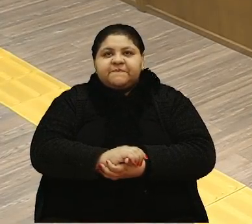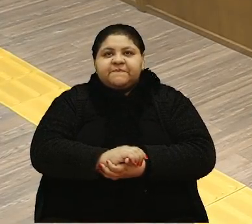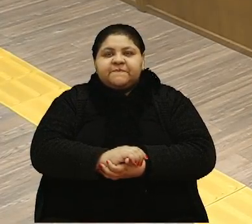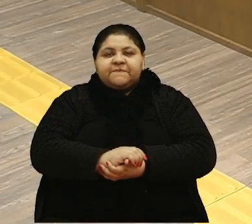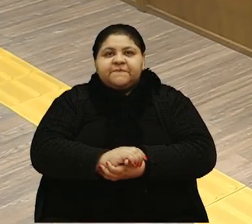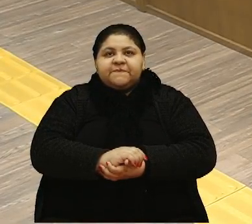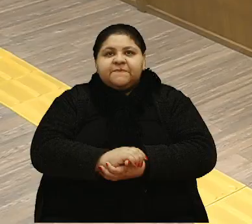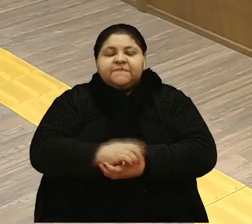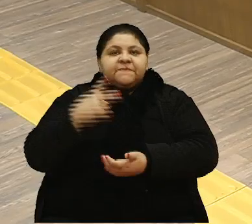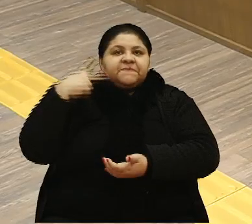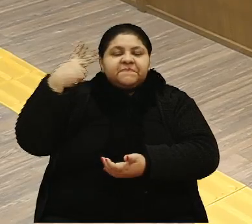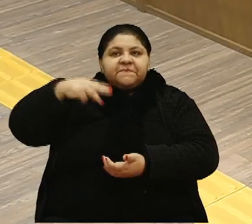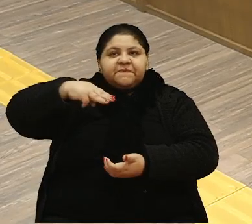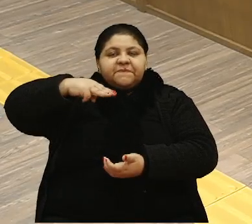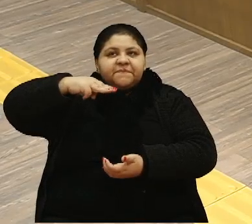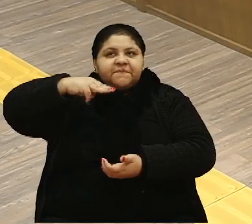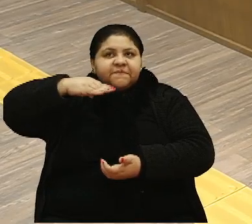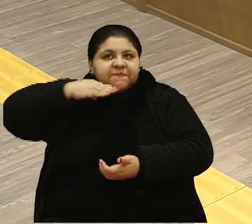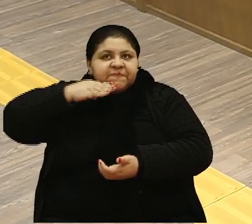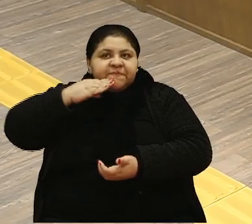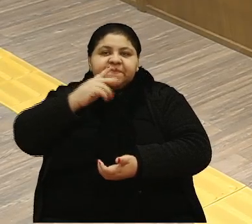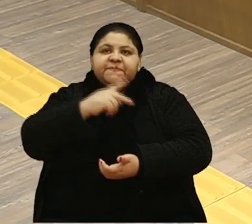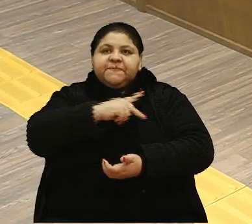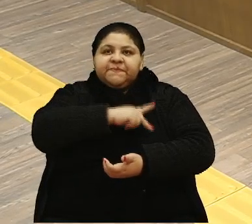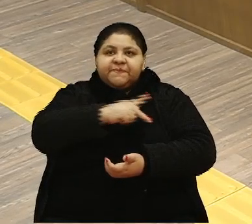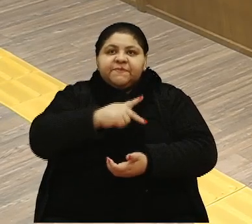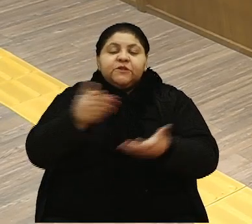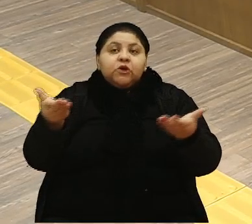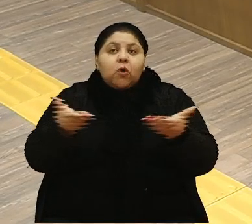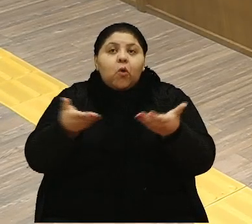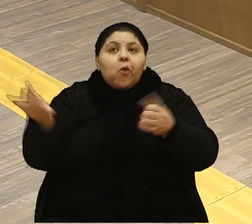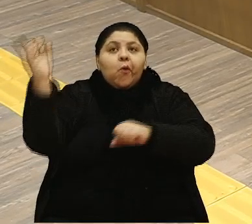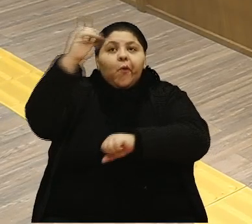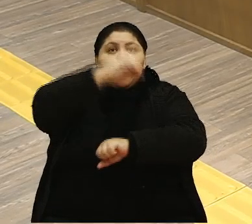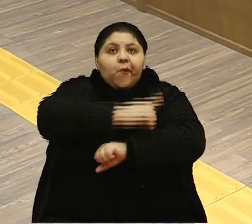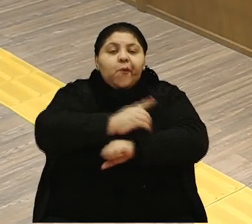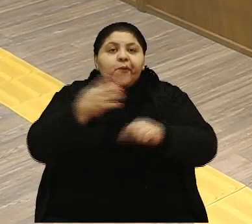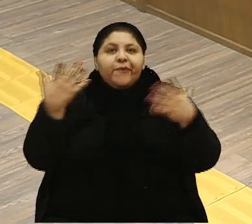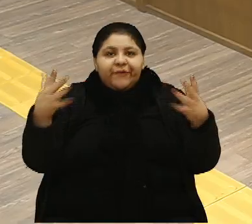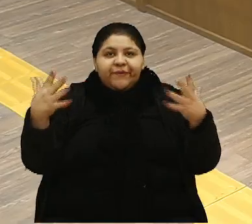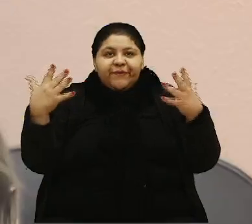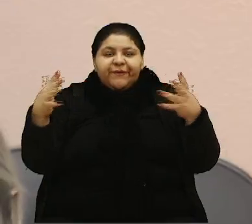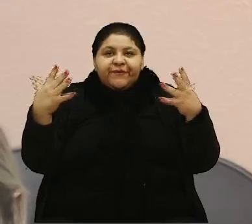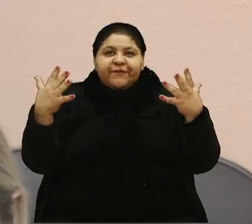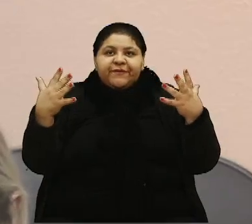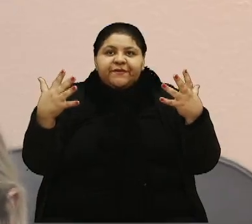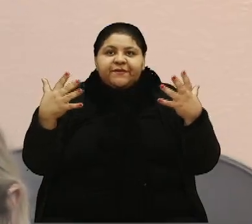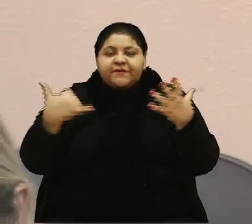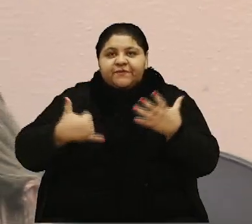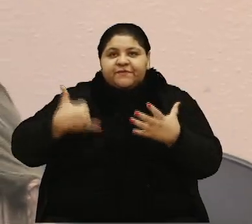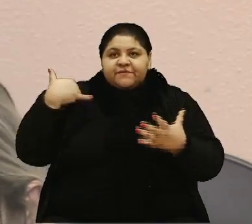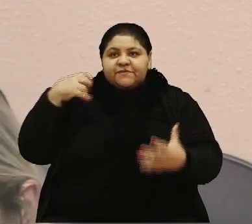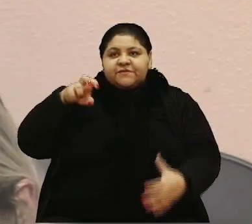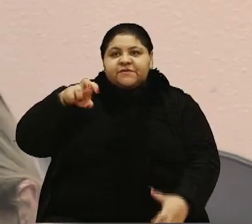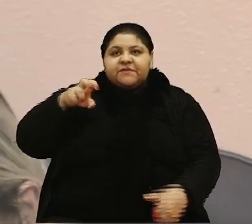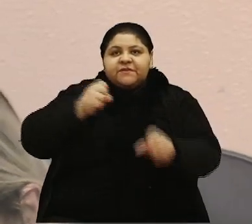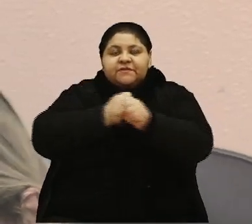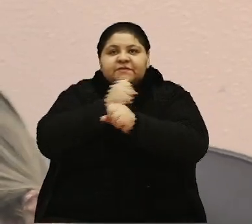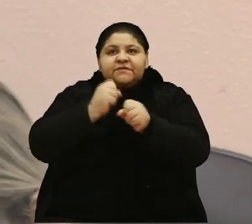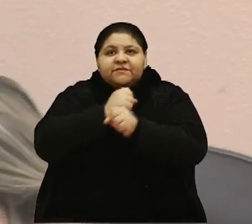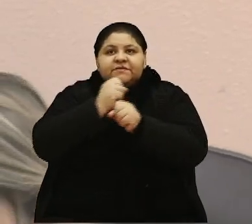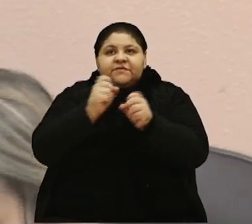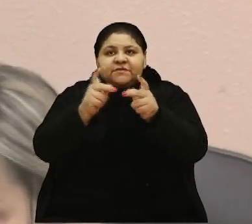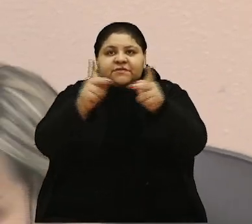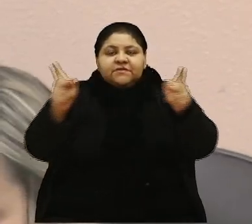Bortoluz. Senhor presidente, senhoras e senhores vereadores, no dia de hoje faço voto de congratulações pelo aniversário de 5 anos da Pizza do Barra,